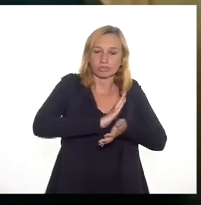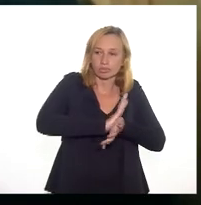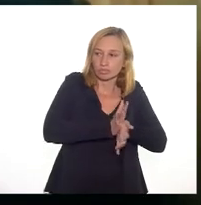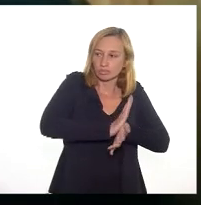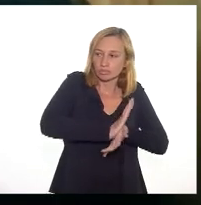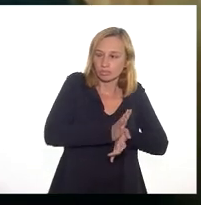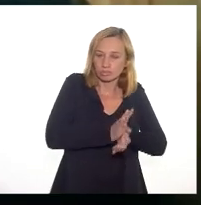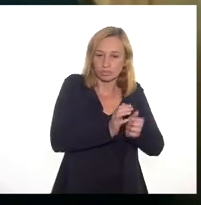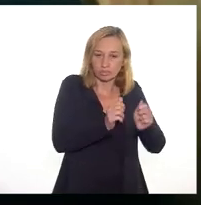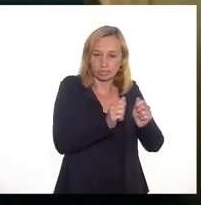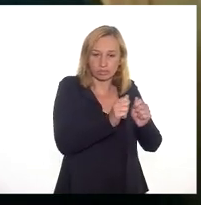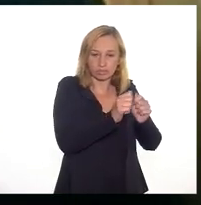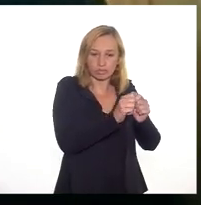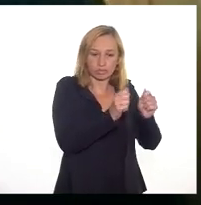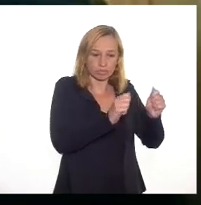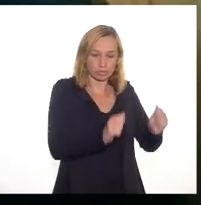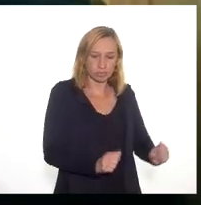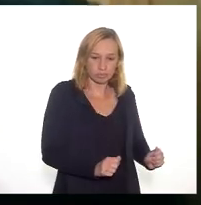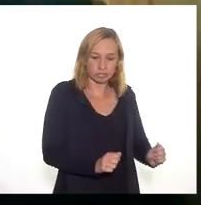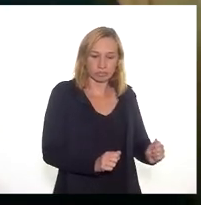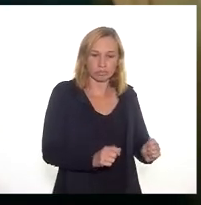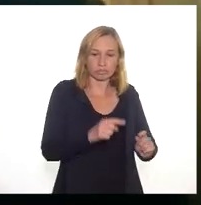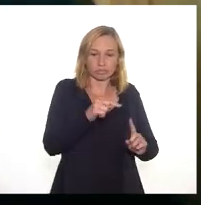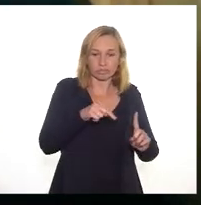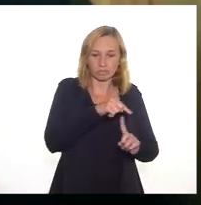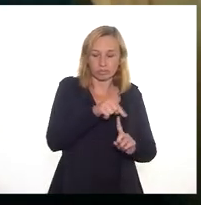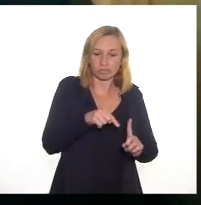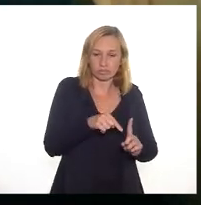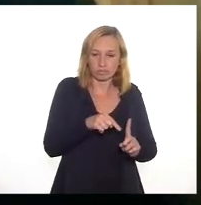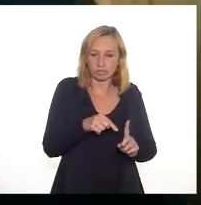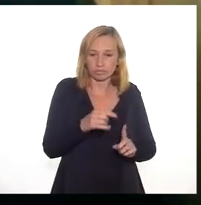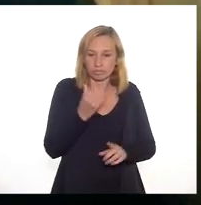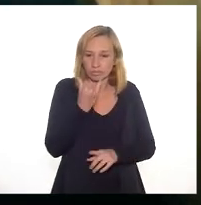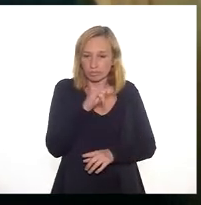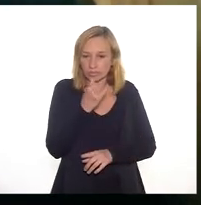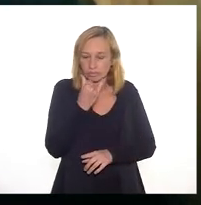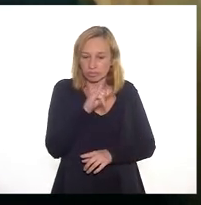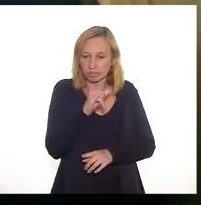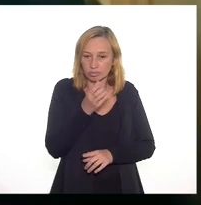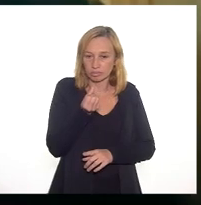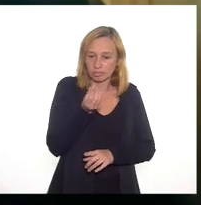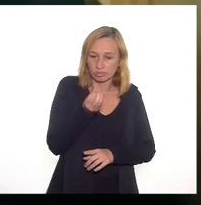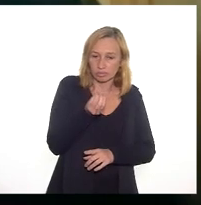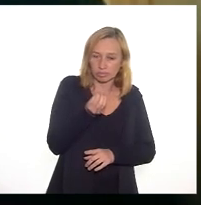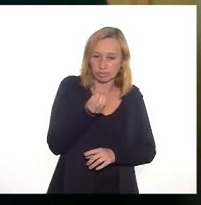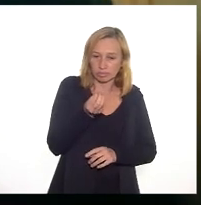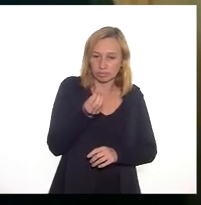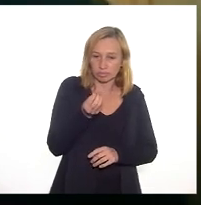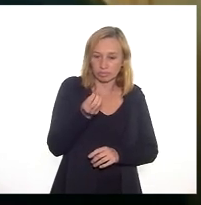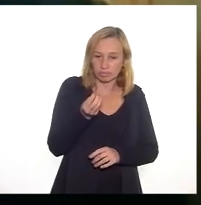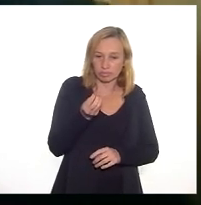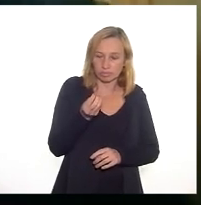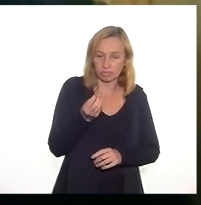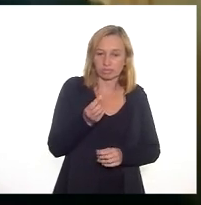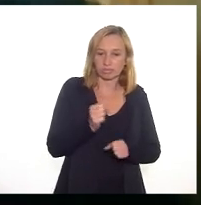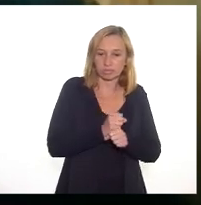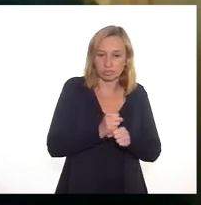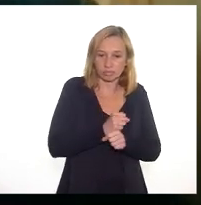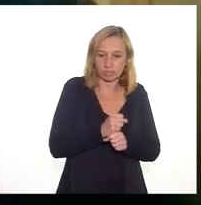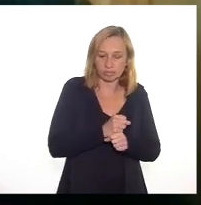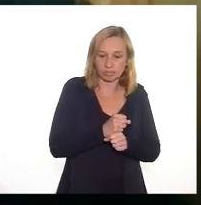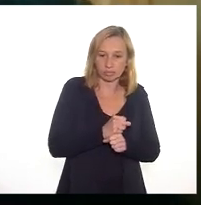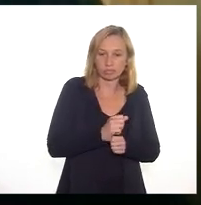que veio da Itália há 60 anos. E o pároco, né, disseram assim, estava escrito assim,